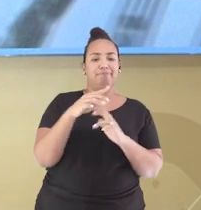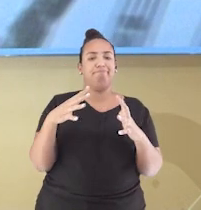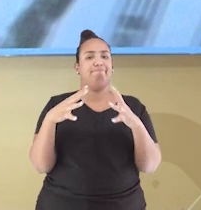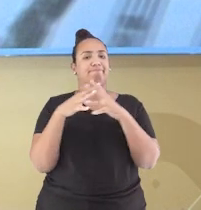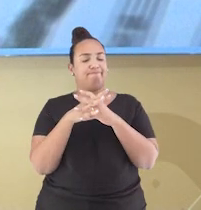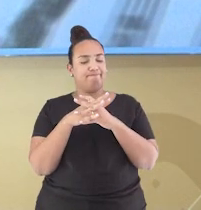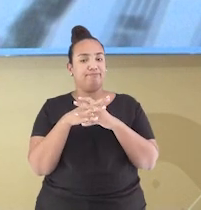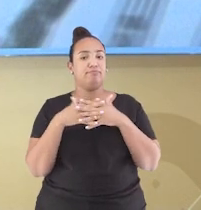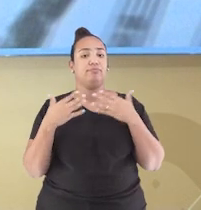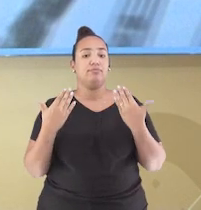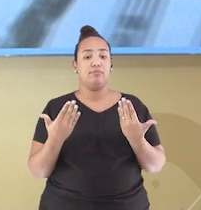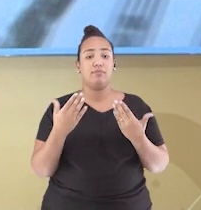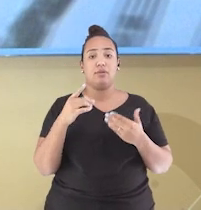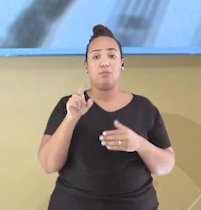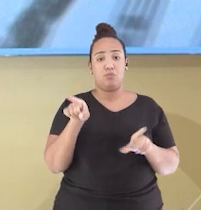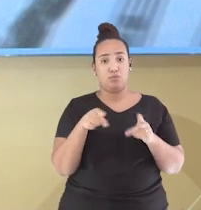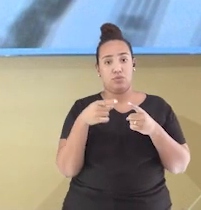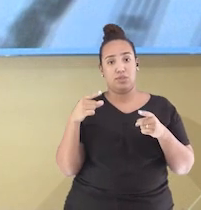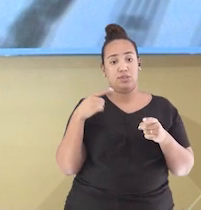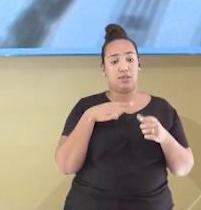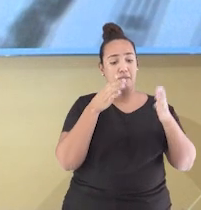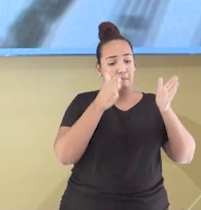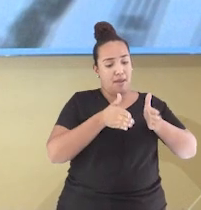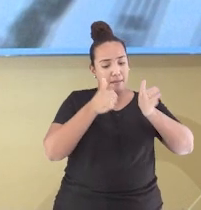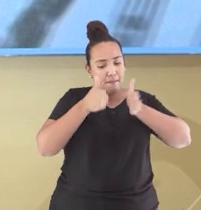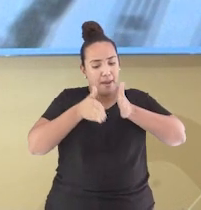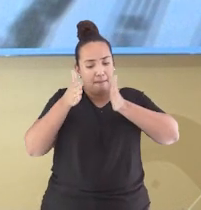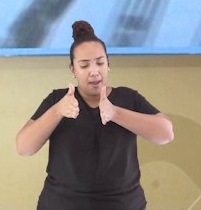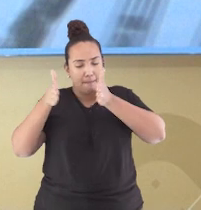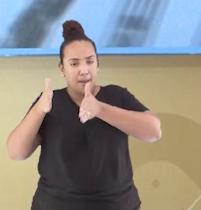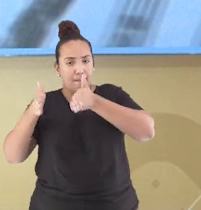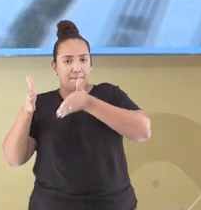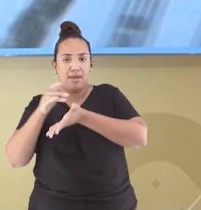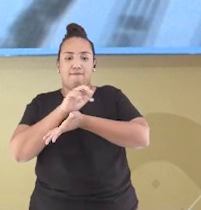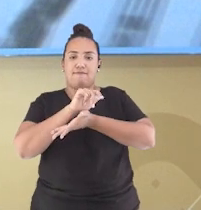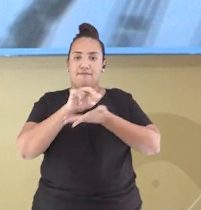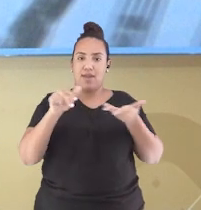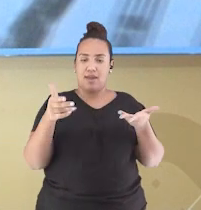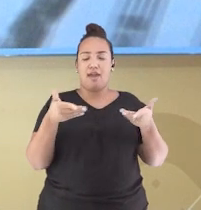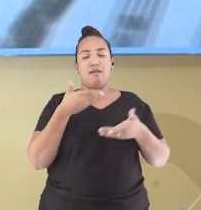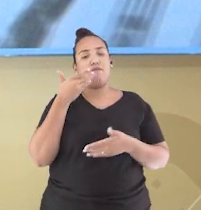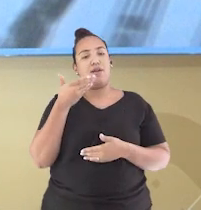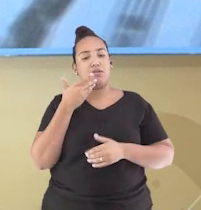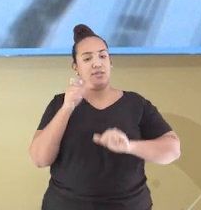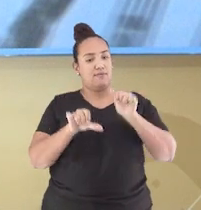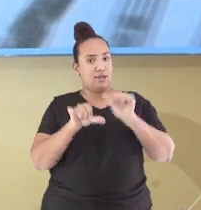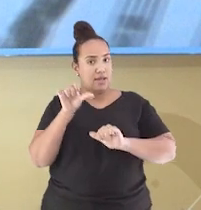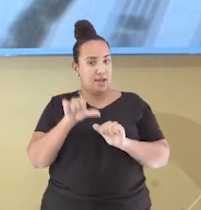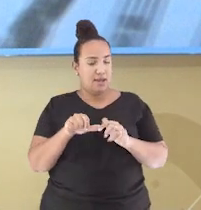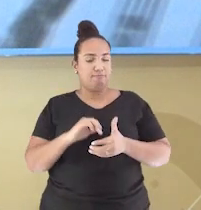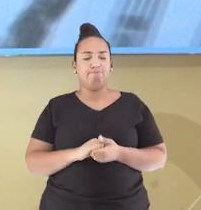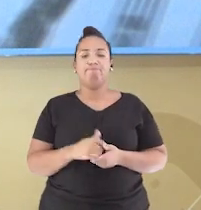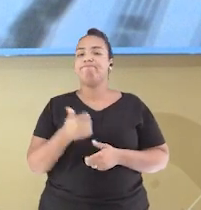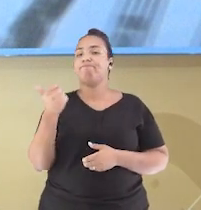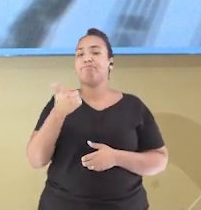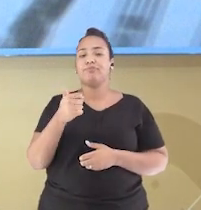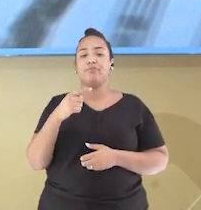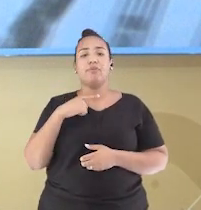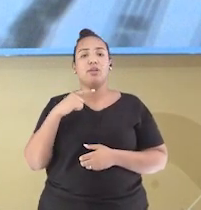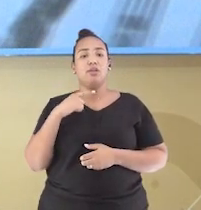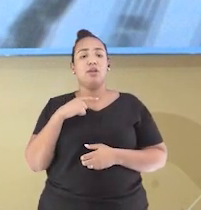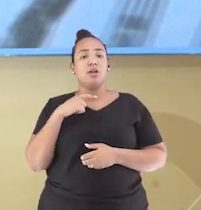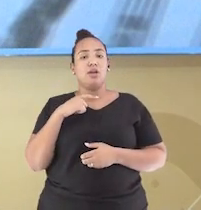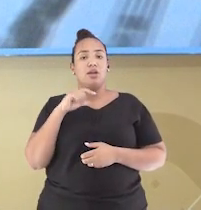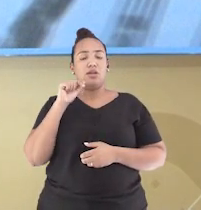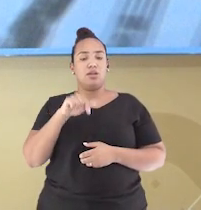perder. Então, nós dividimos a música em vários pedacinhos para ficar mais fácil. Primeiro, a gente define quantas